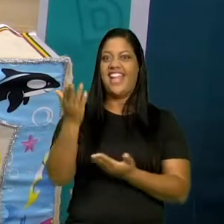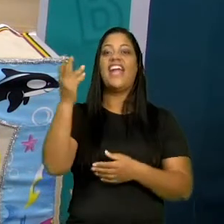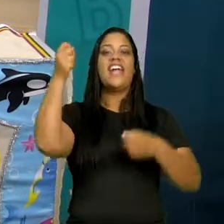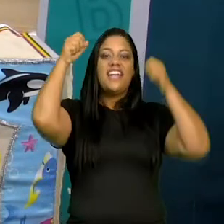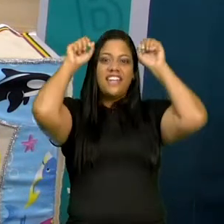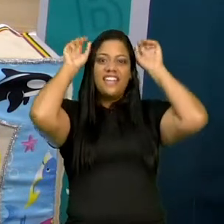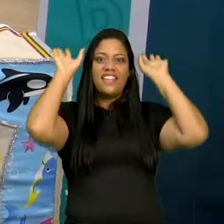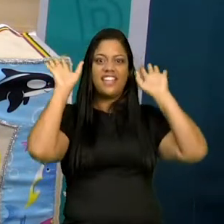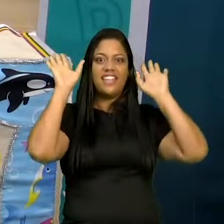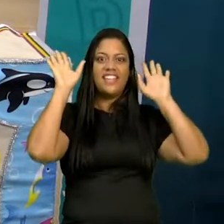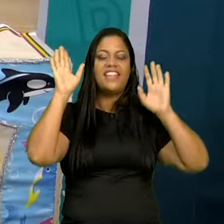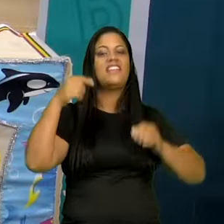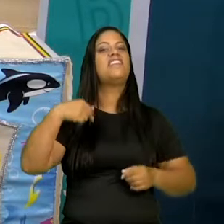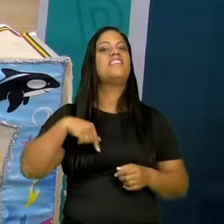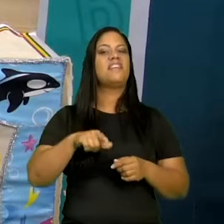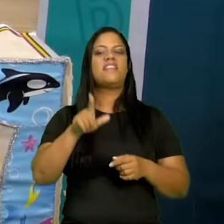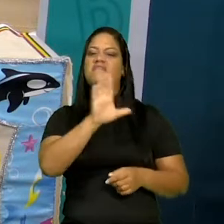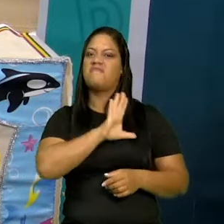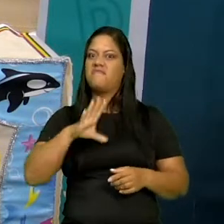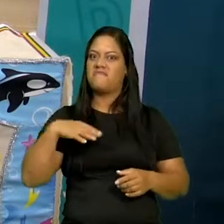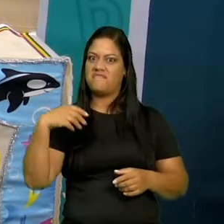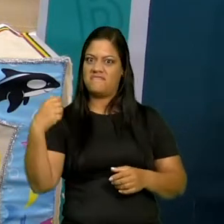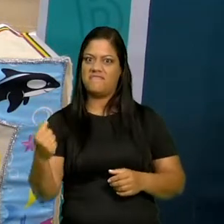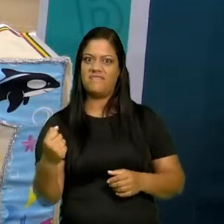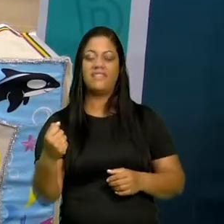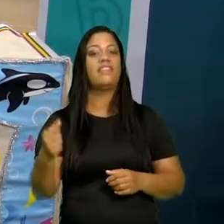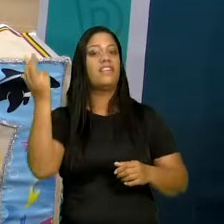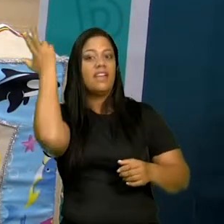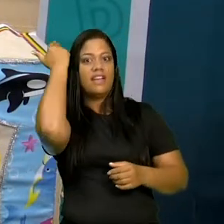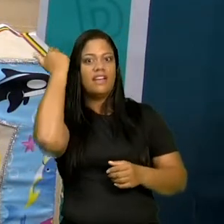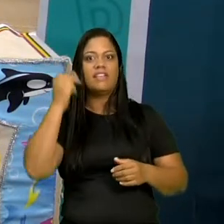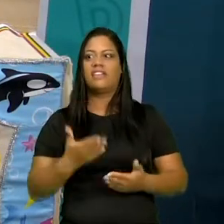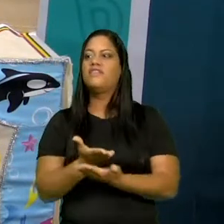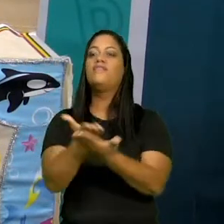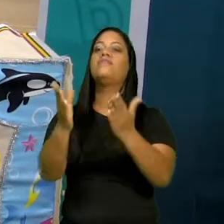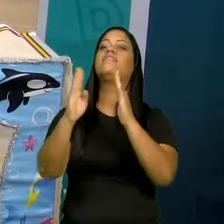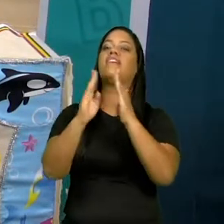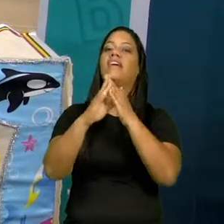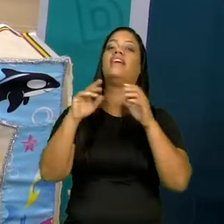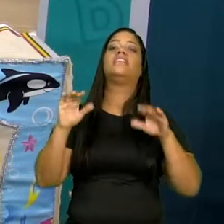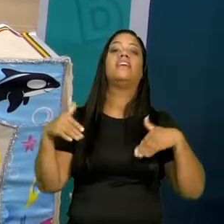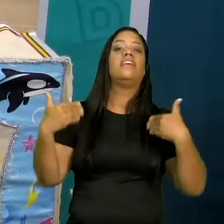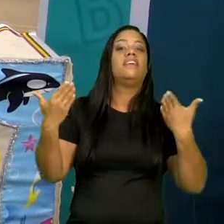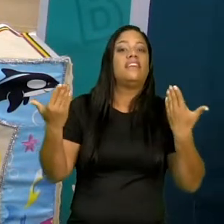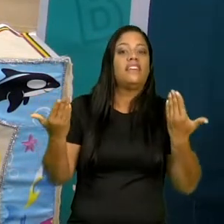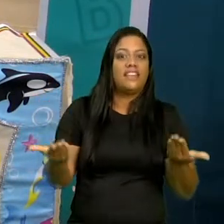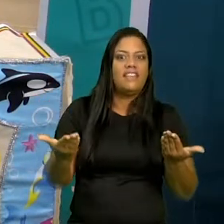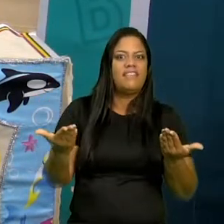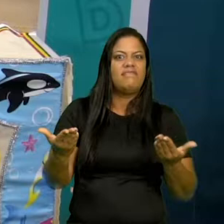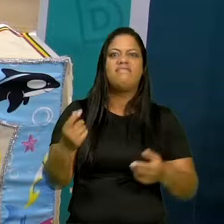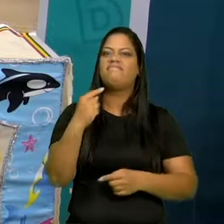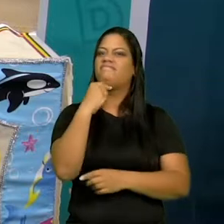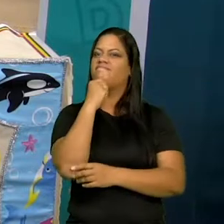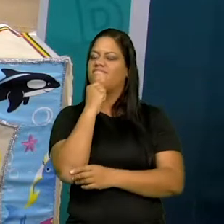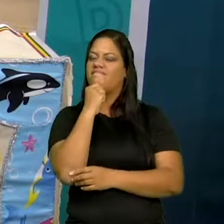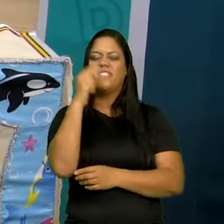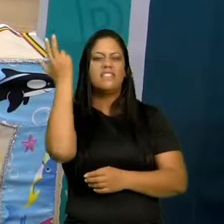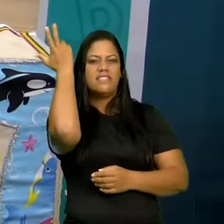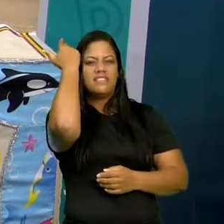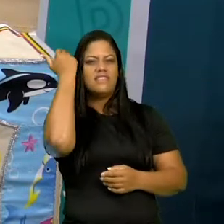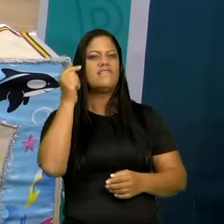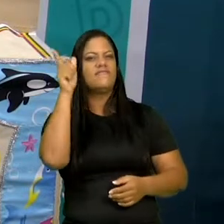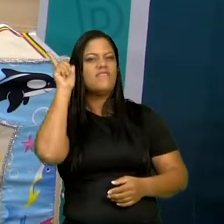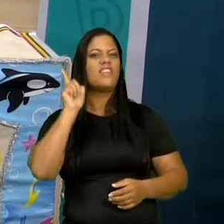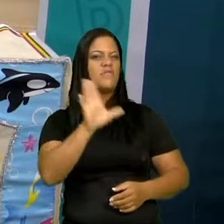lebre, tá indo pra lebre. E a de vocês aí de casa? Lebre. Ah, será que a lebre vai ganhar dessa vez?